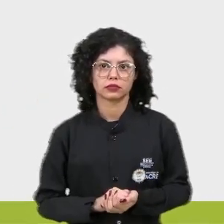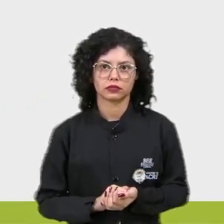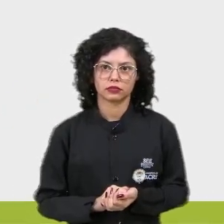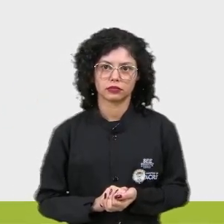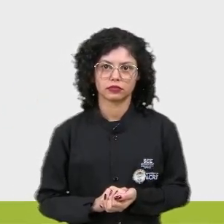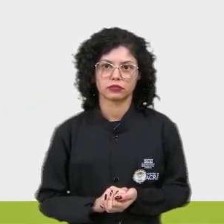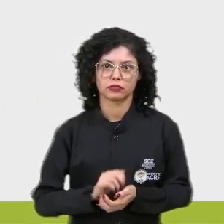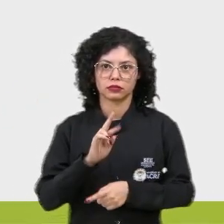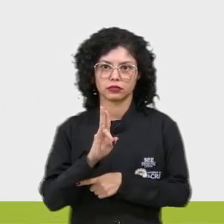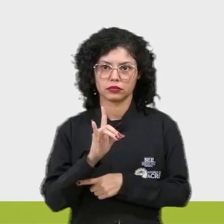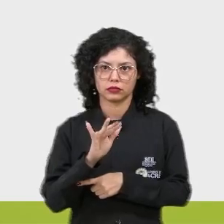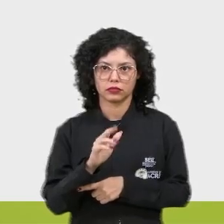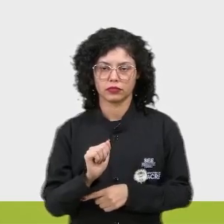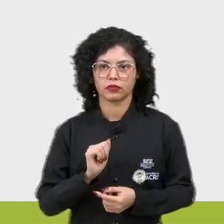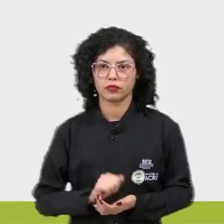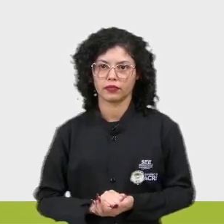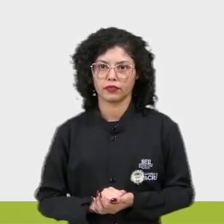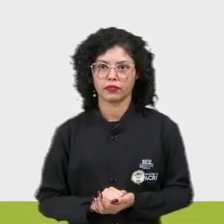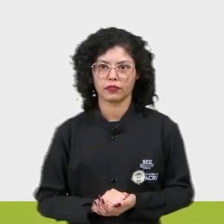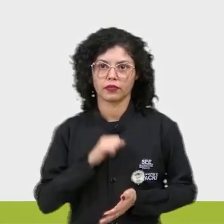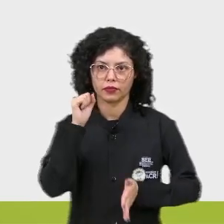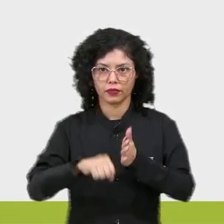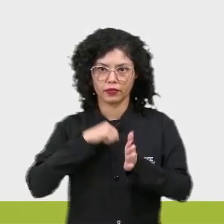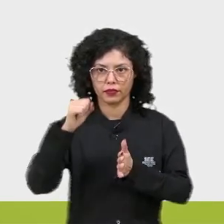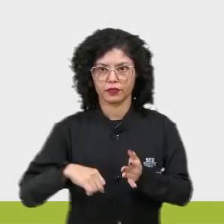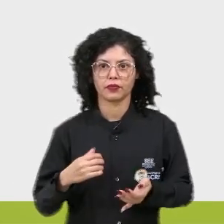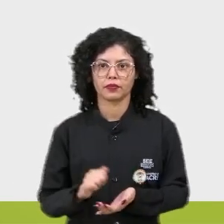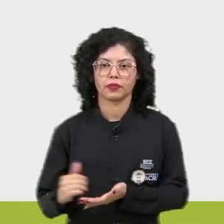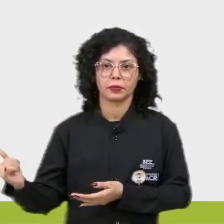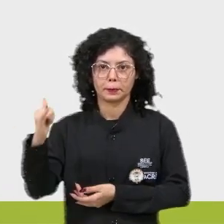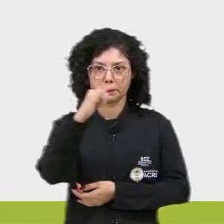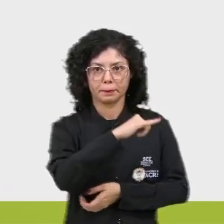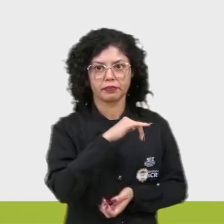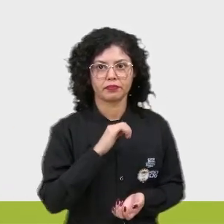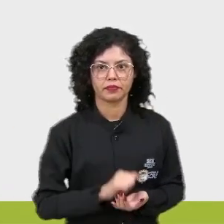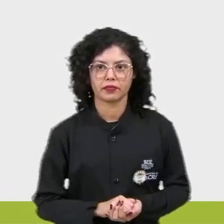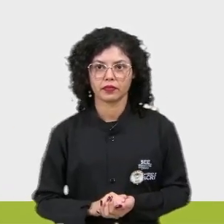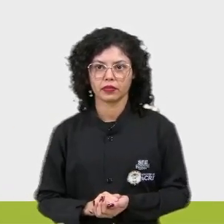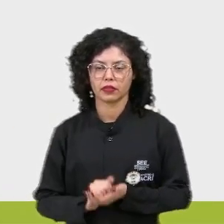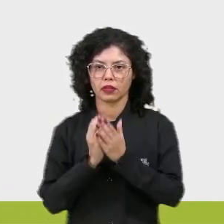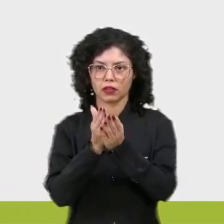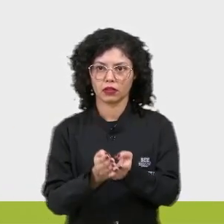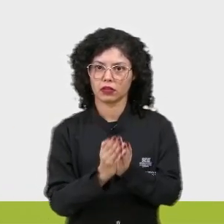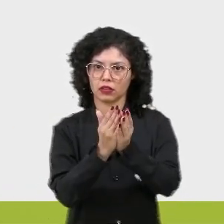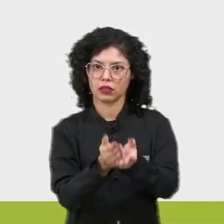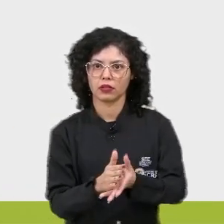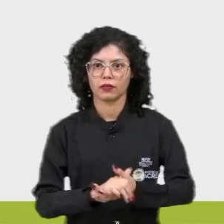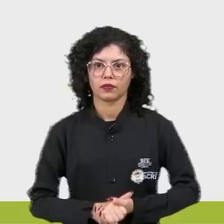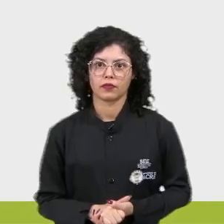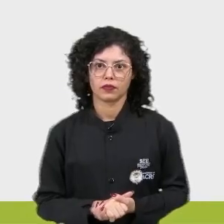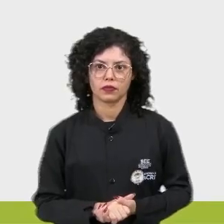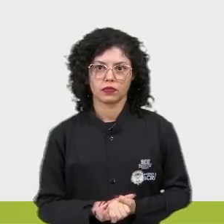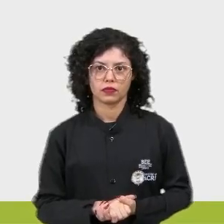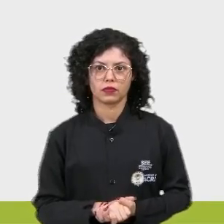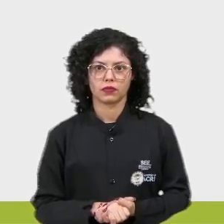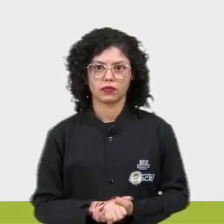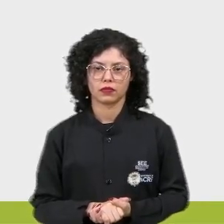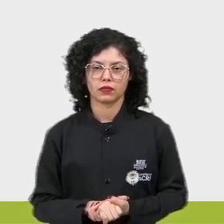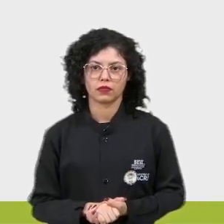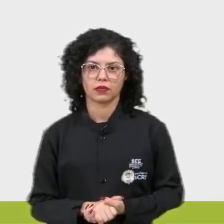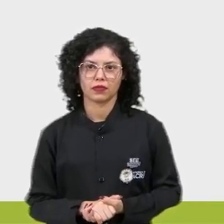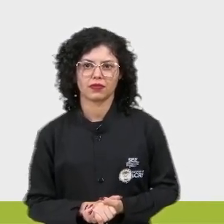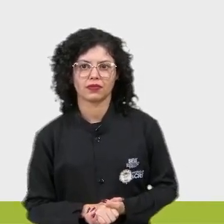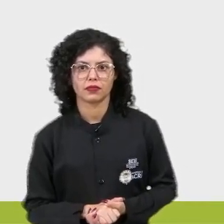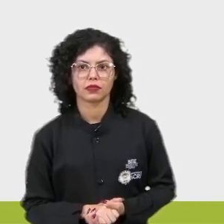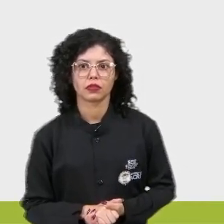modal rodoviário, o ferroviário, o aéreo, o aquaviário, que pode ser conhecido também como